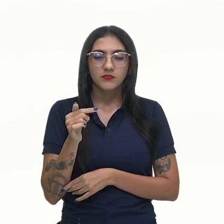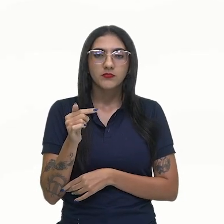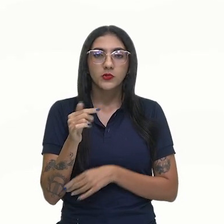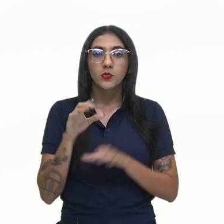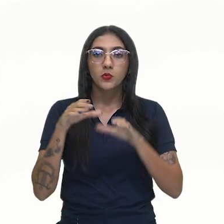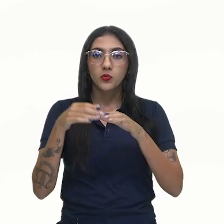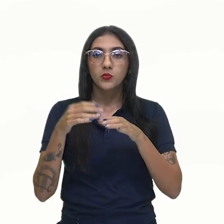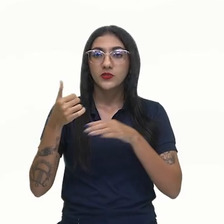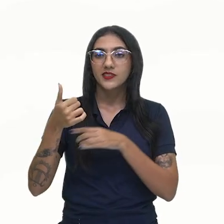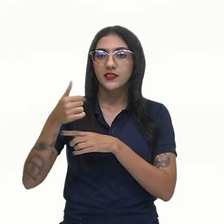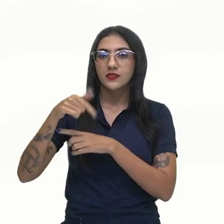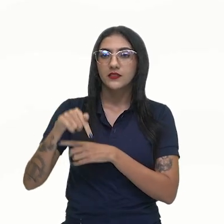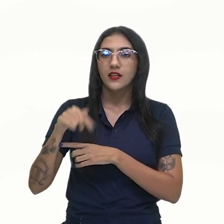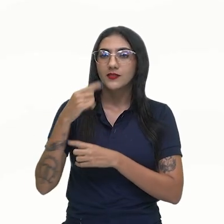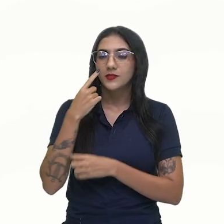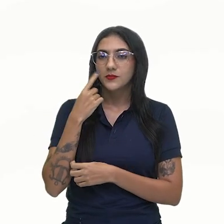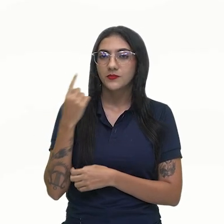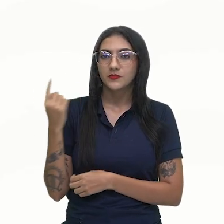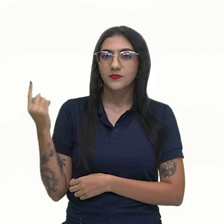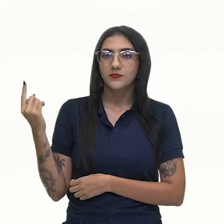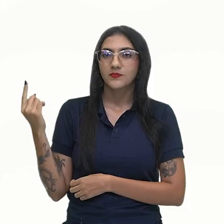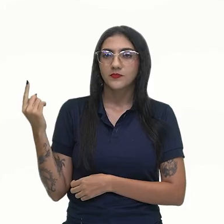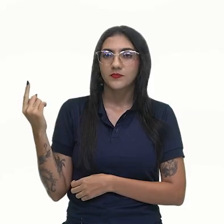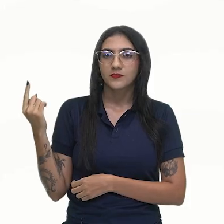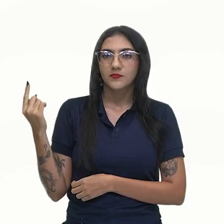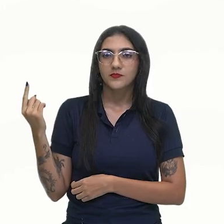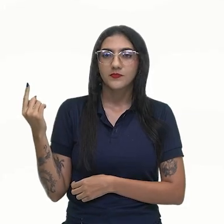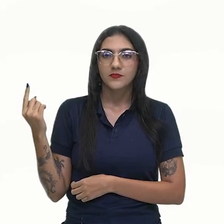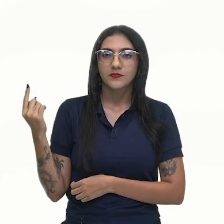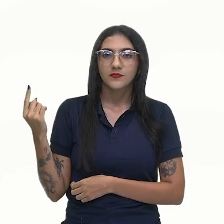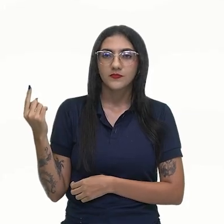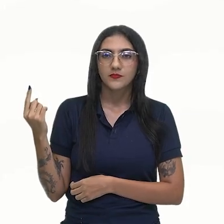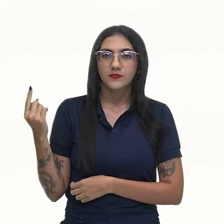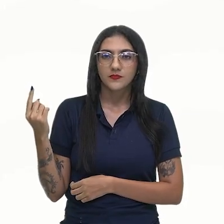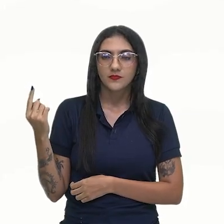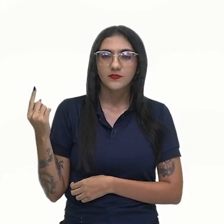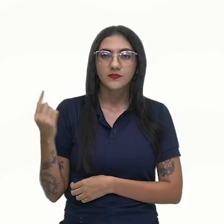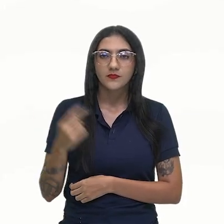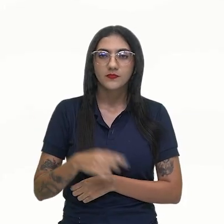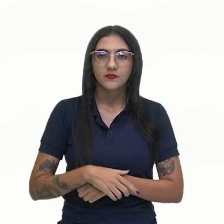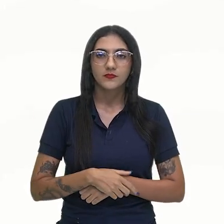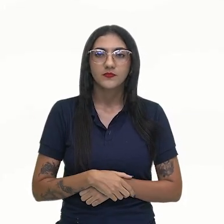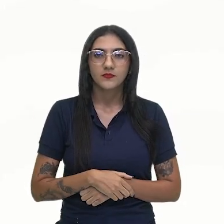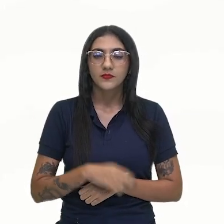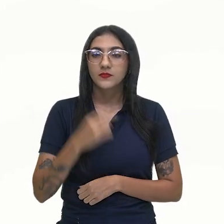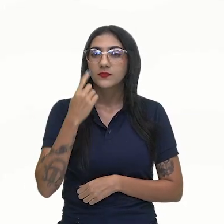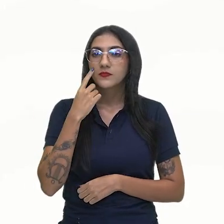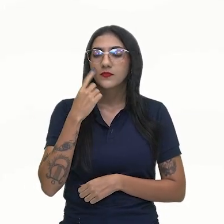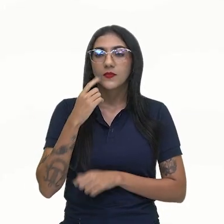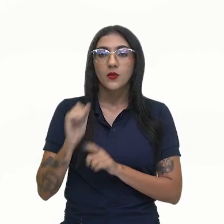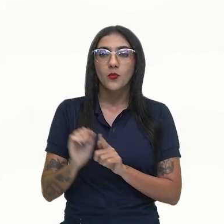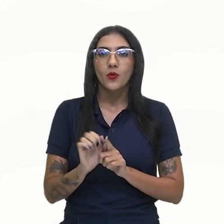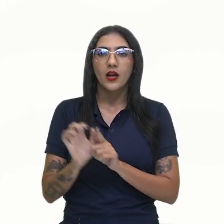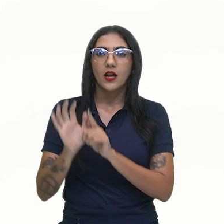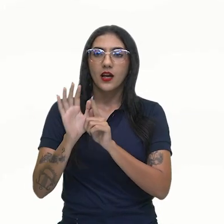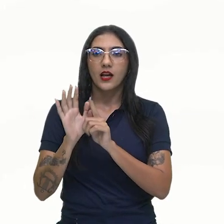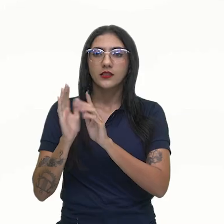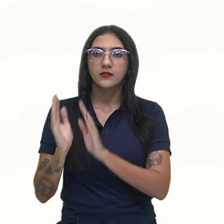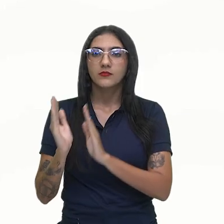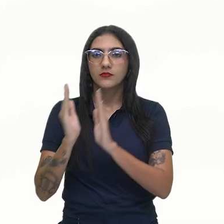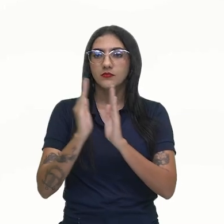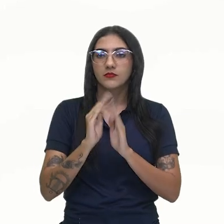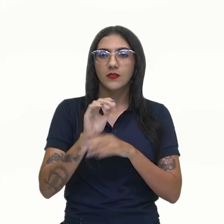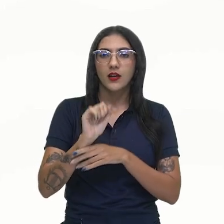Está aqui, ó, o flúor. Esse é o primeiro, esse é o segundo. Esse aqui são os gases nobres, esse aqui é a família